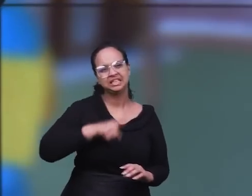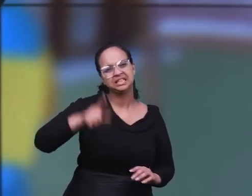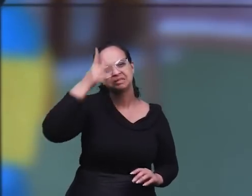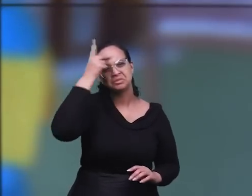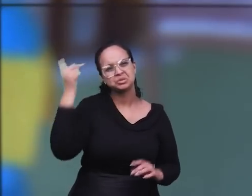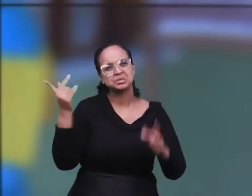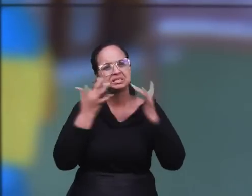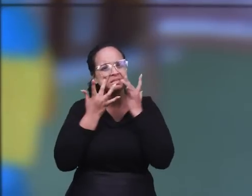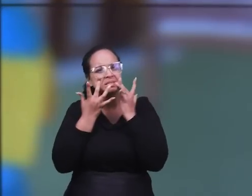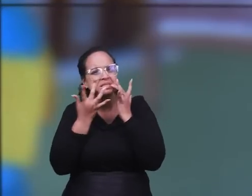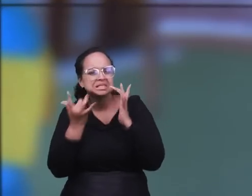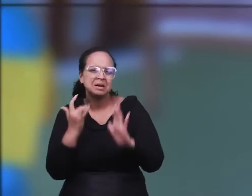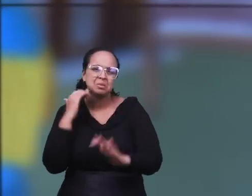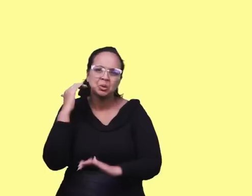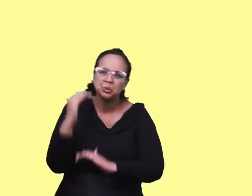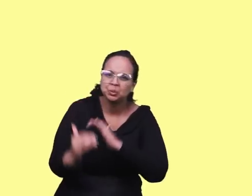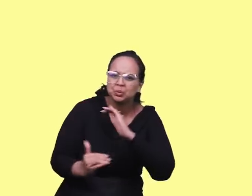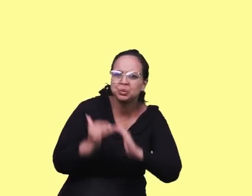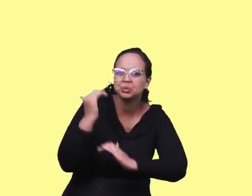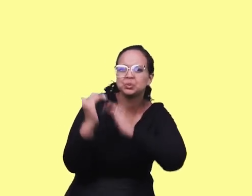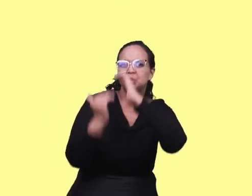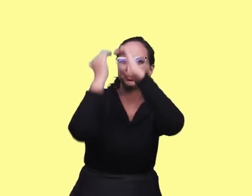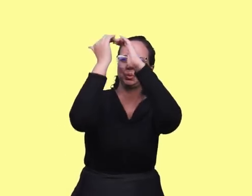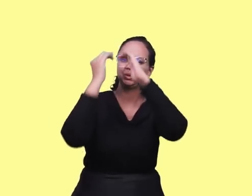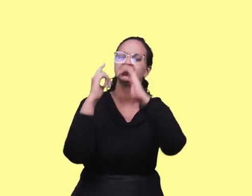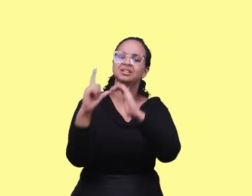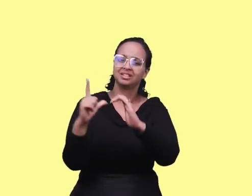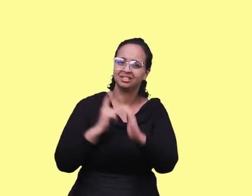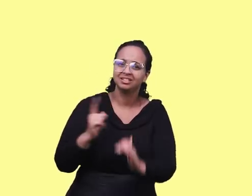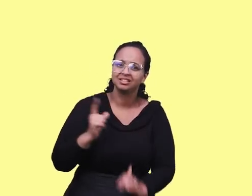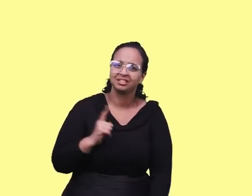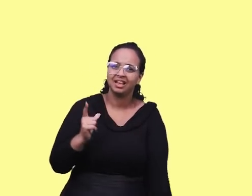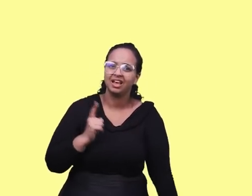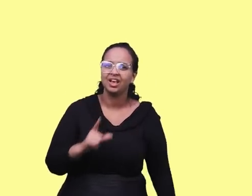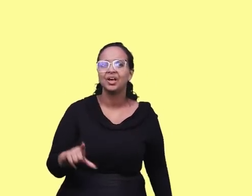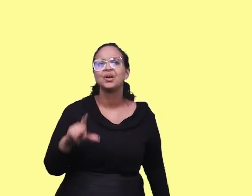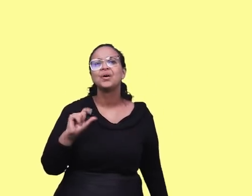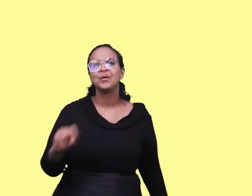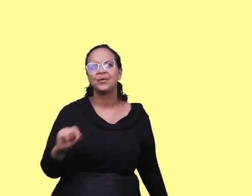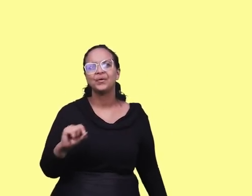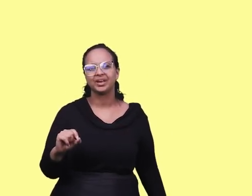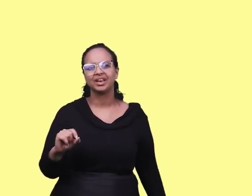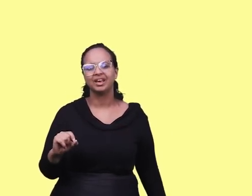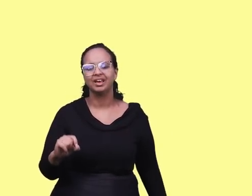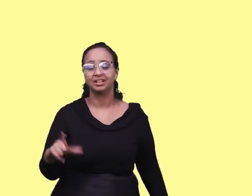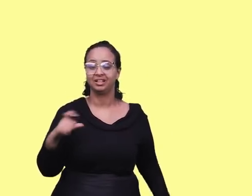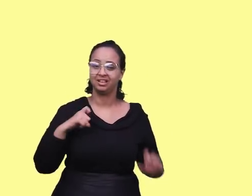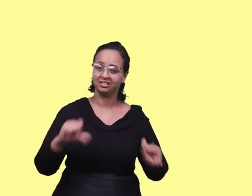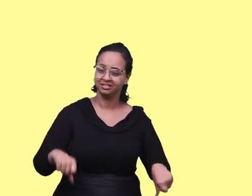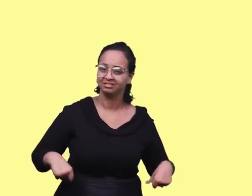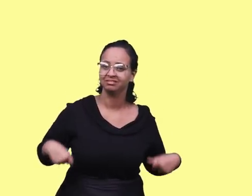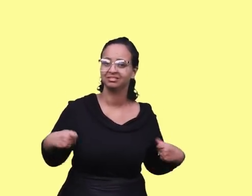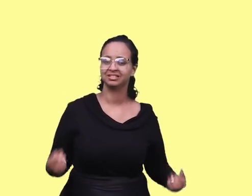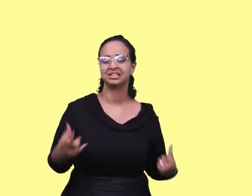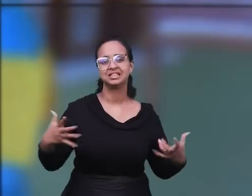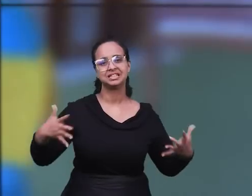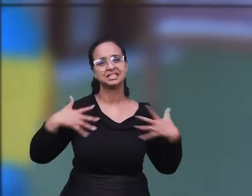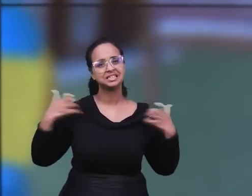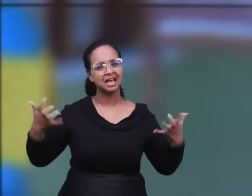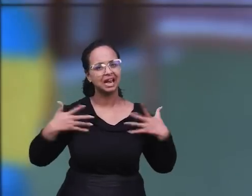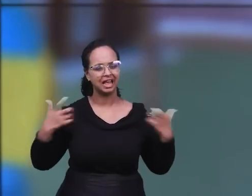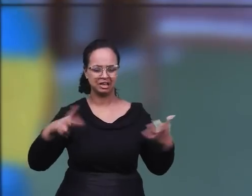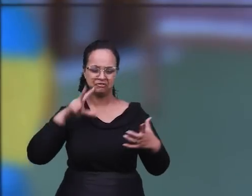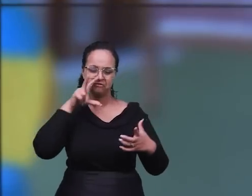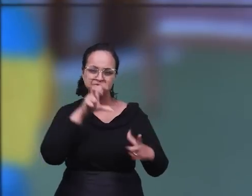ao Senhor crescem como bezerros no cevadouro, que é o local onde os bezerros se alimentam, e eles se alegram e